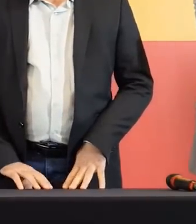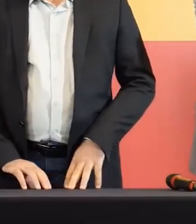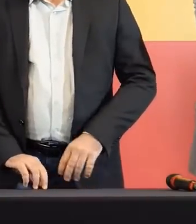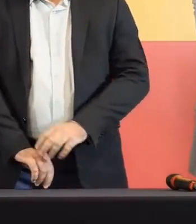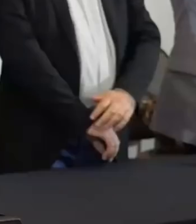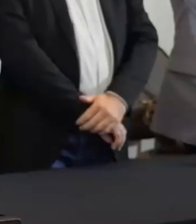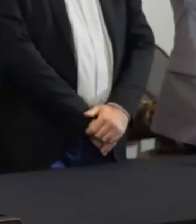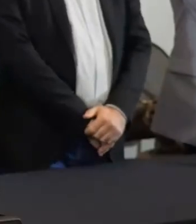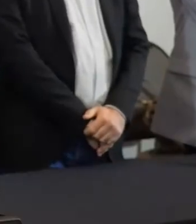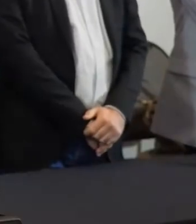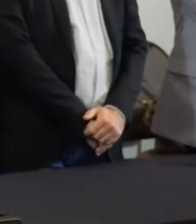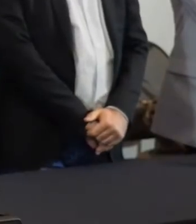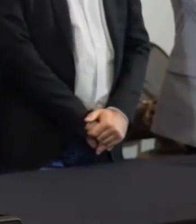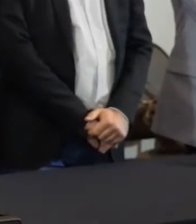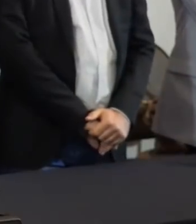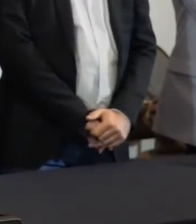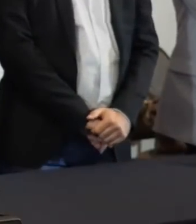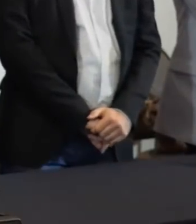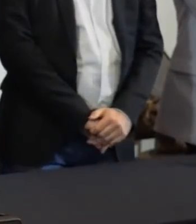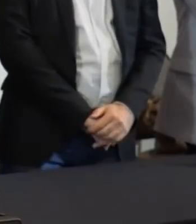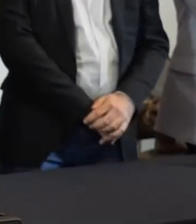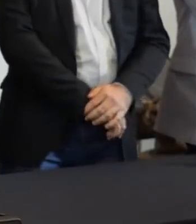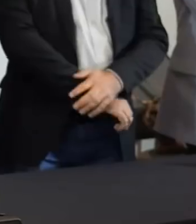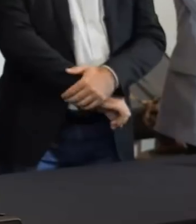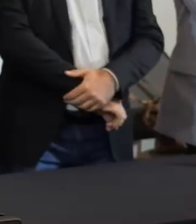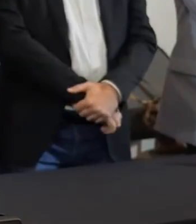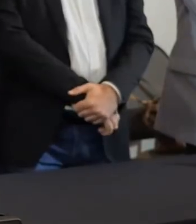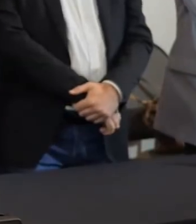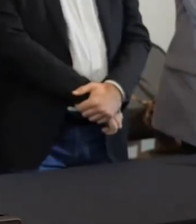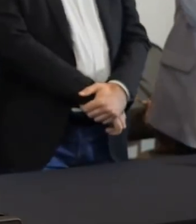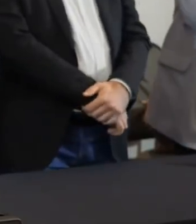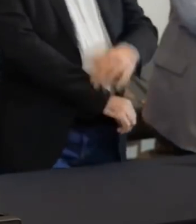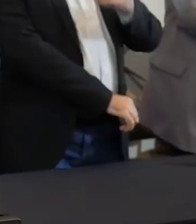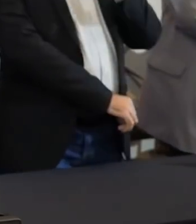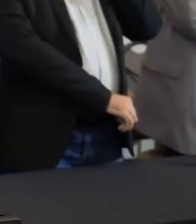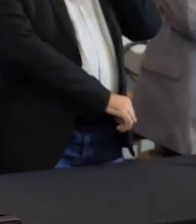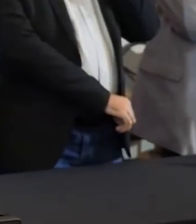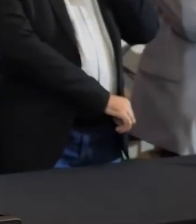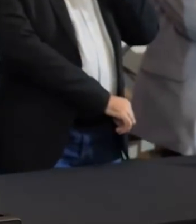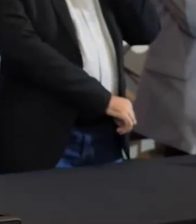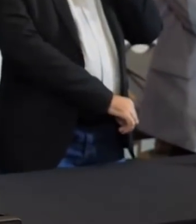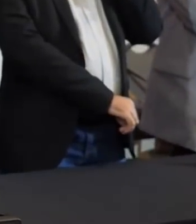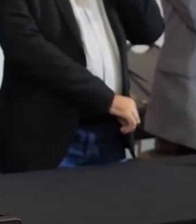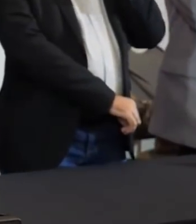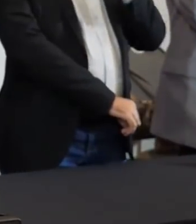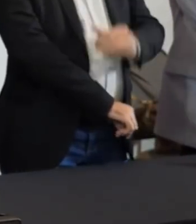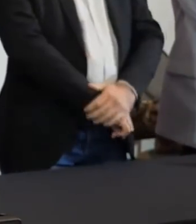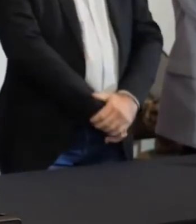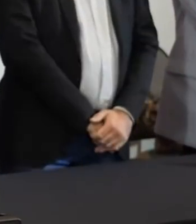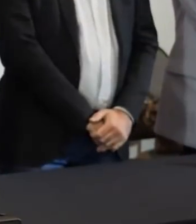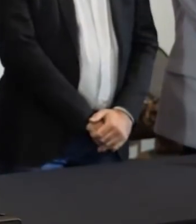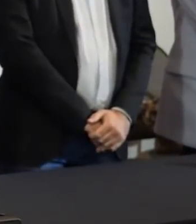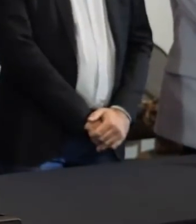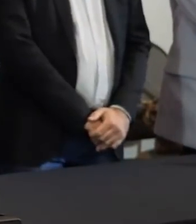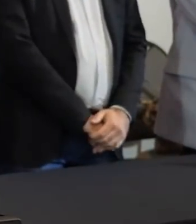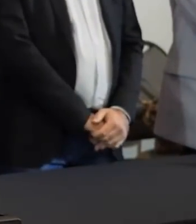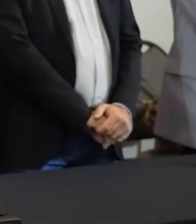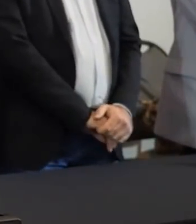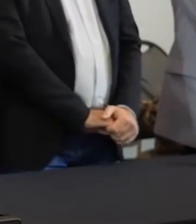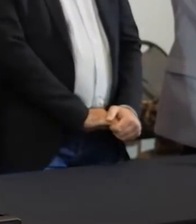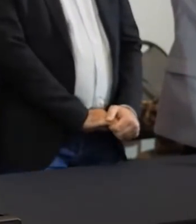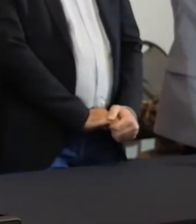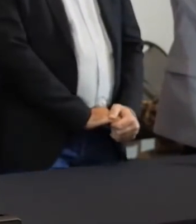manhã e a perspectiva de tarde. De manhã, nós fizemos uma avaliação política em cima de dados